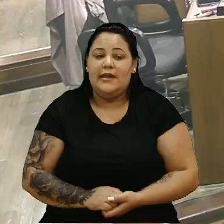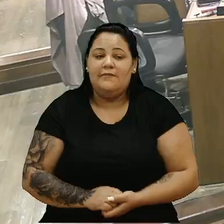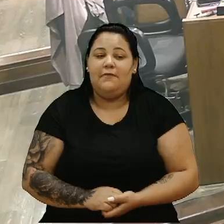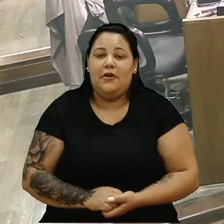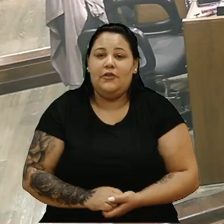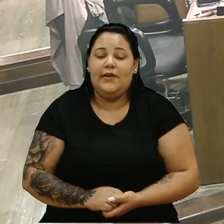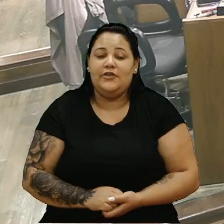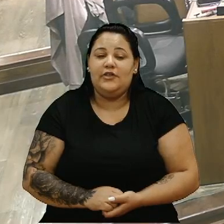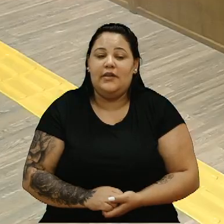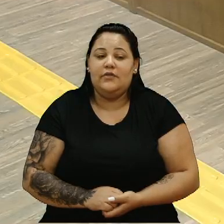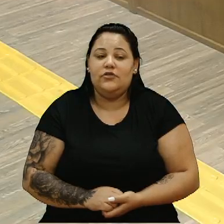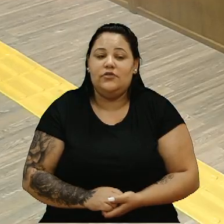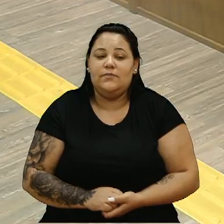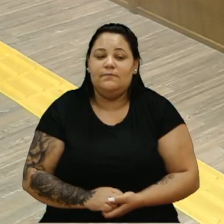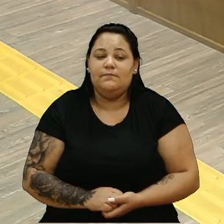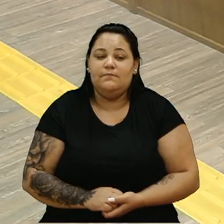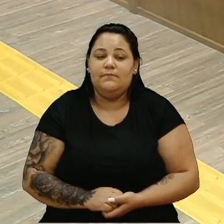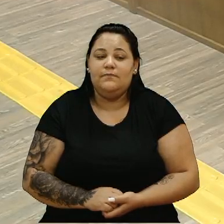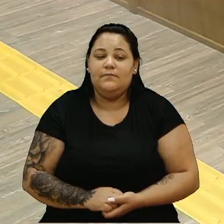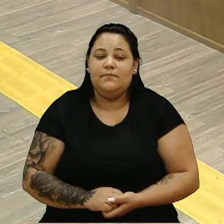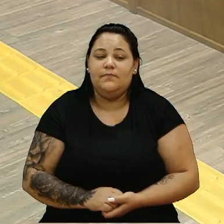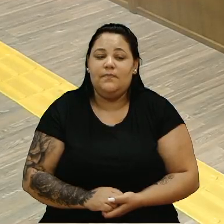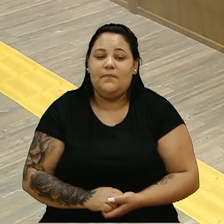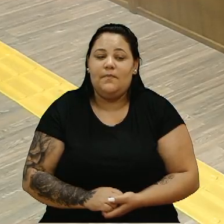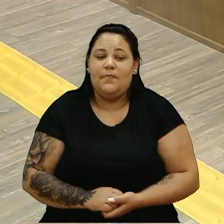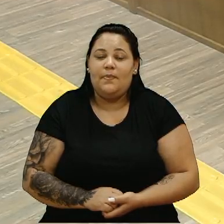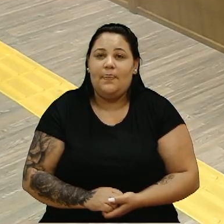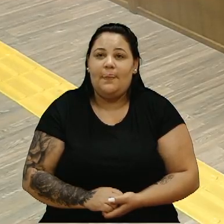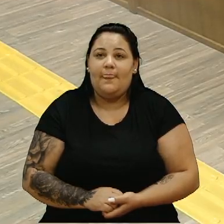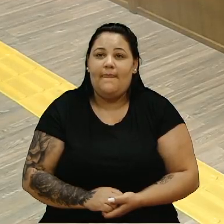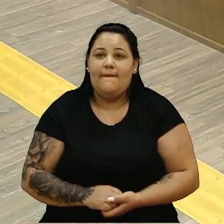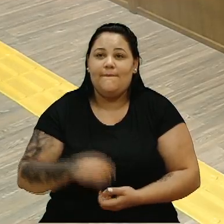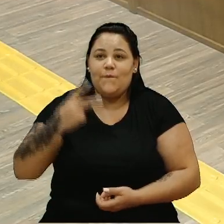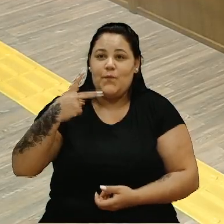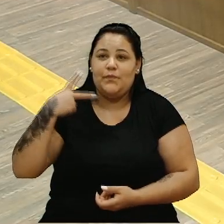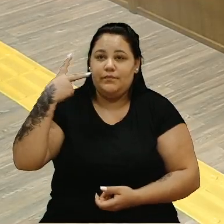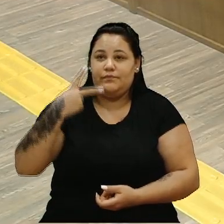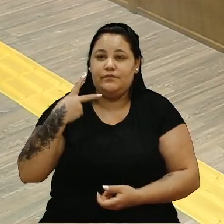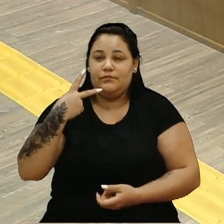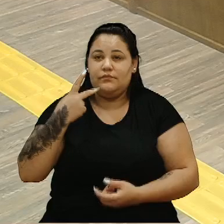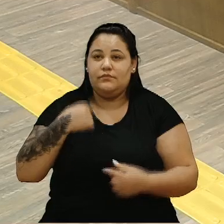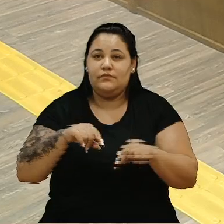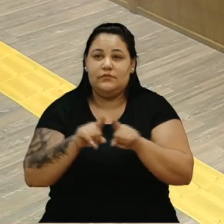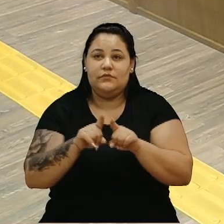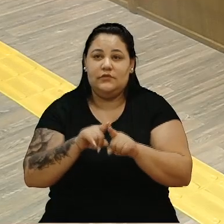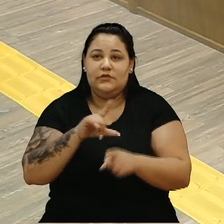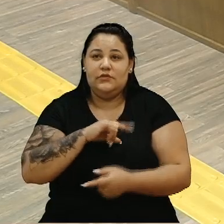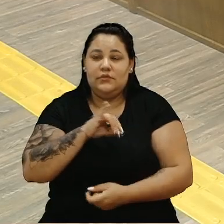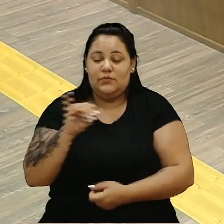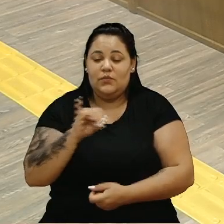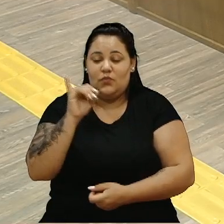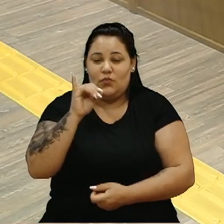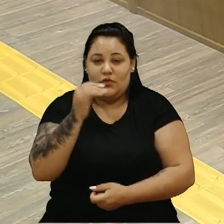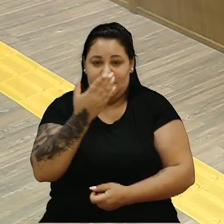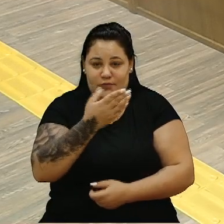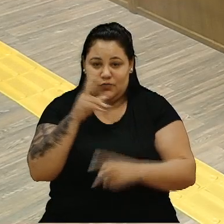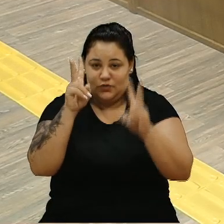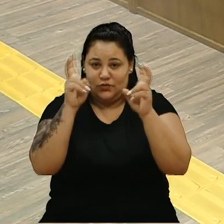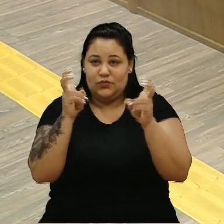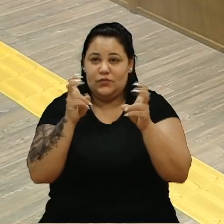Marques. Obrigada, senhor presidente. Nobres colegas, vereadores e vereadoras. Tema importantíssimo, vereador Edson da